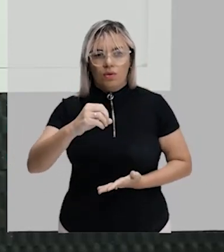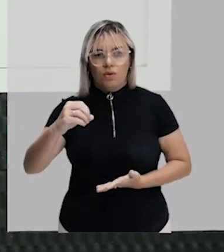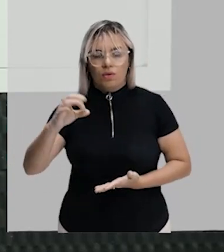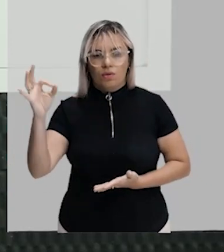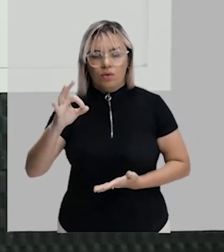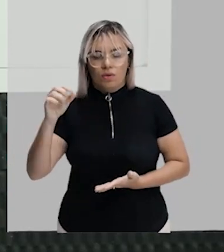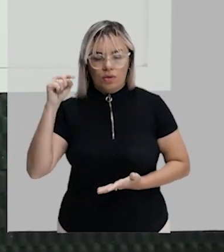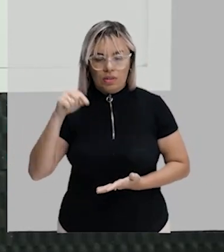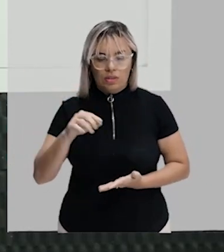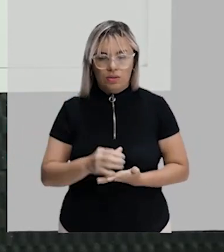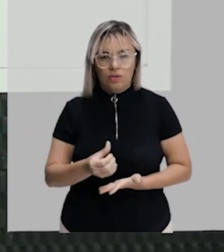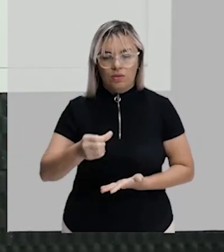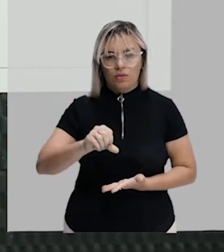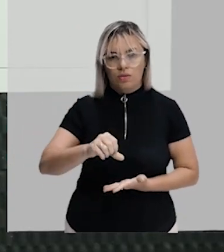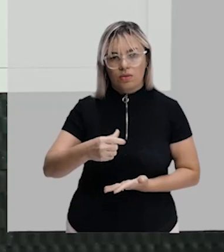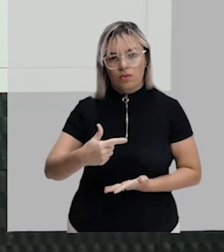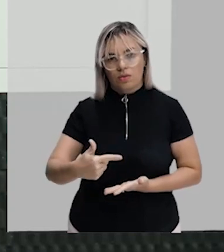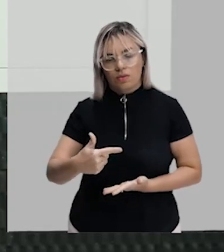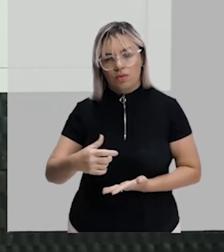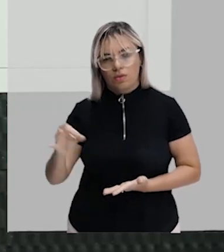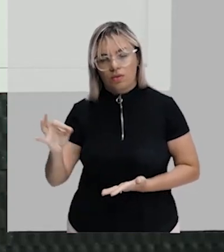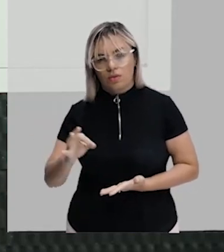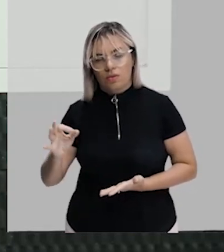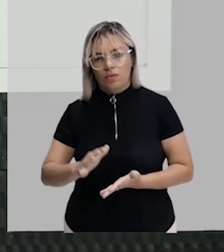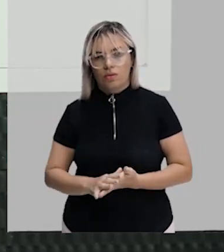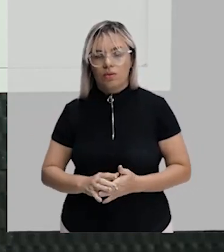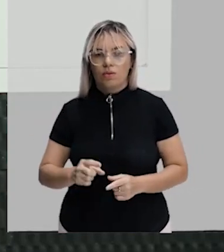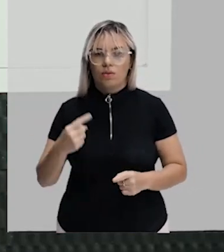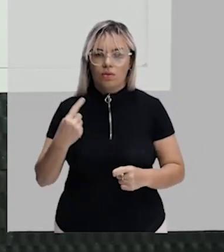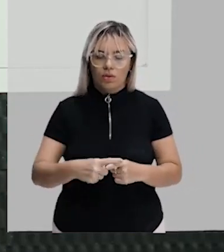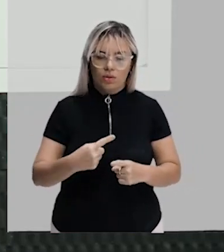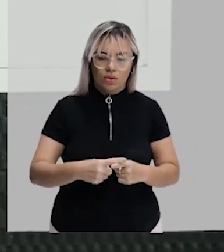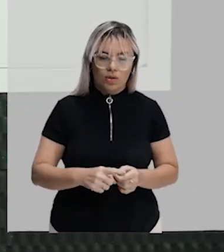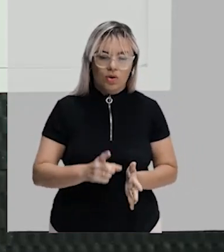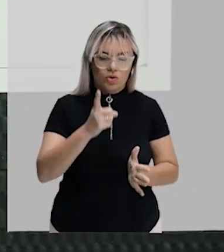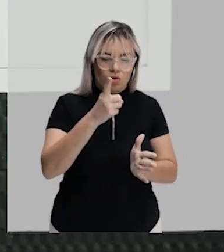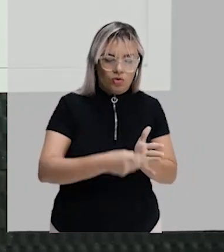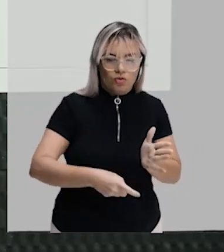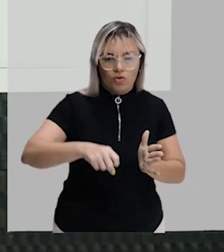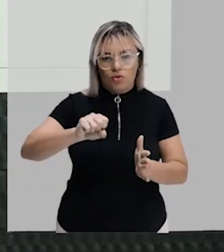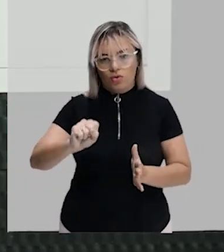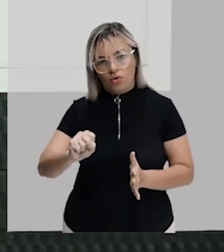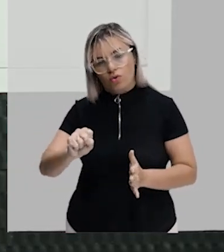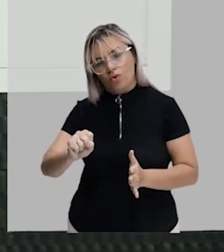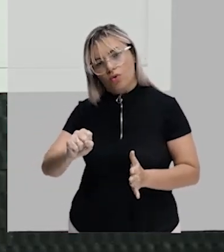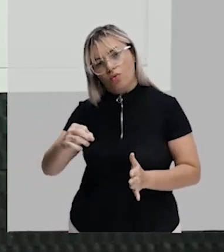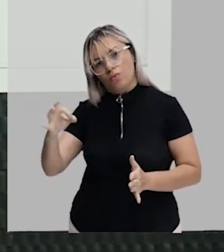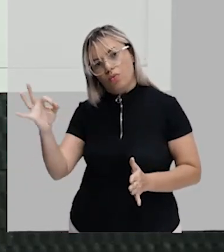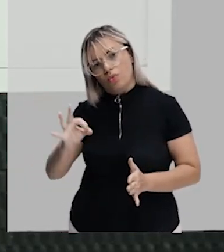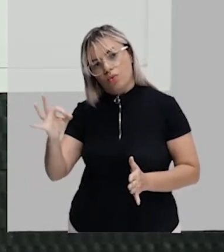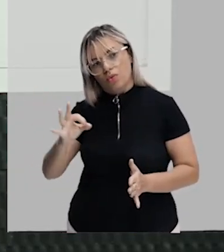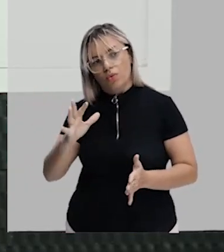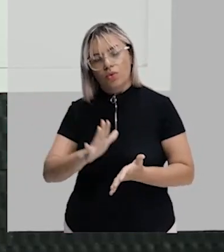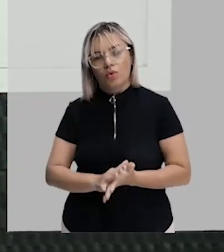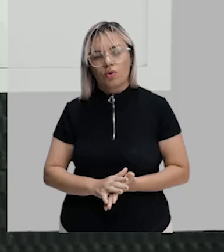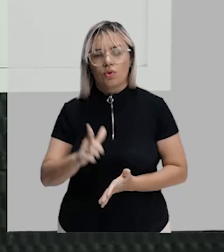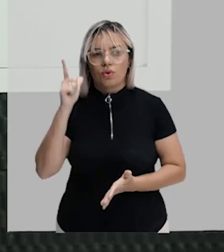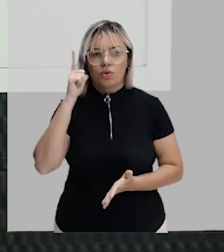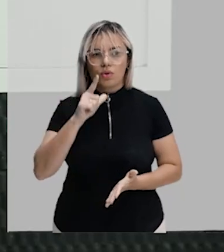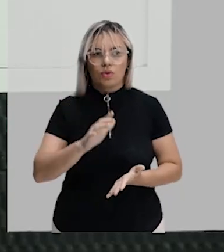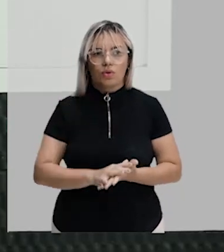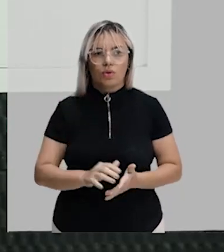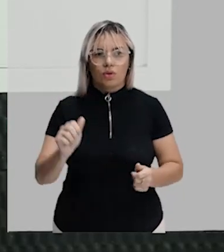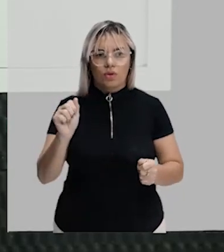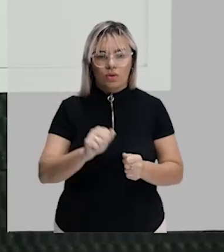passou de 100% para 92%, é porque o desconto foi de 8%. Tá? Então a gente consegue fazer isso. Então vou